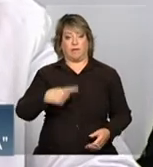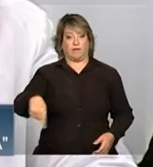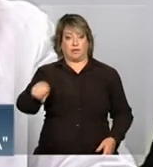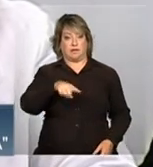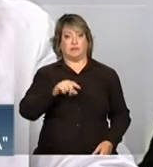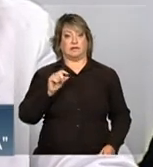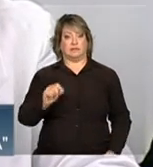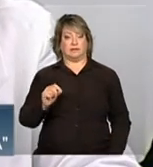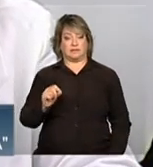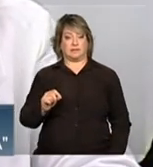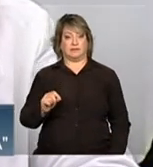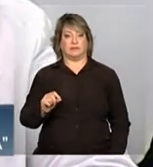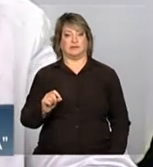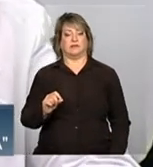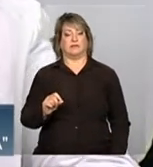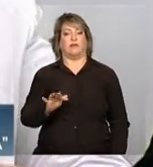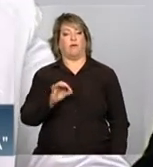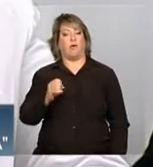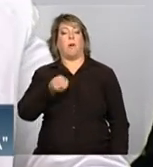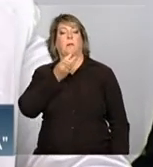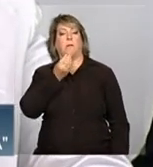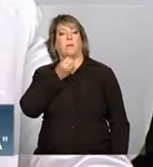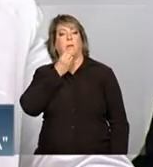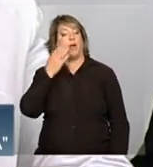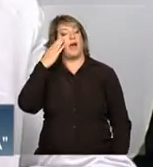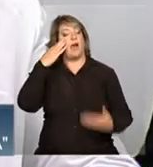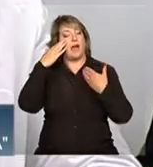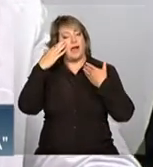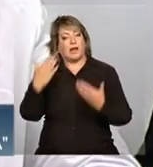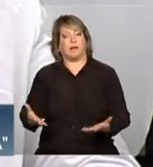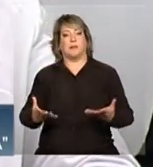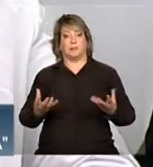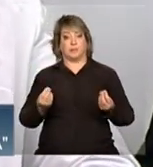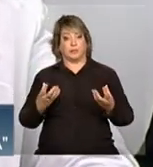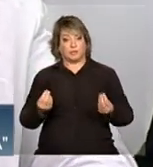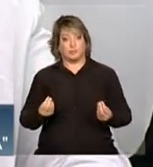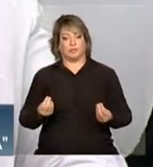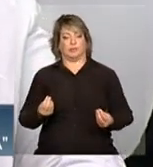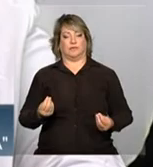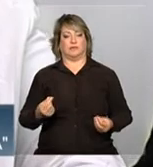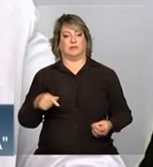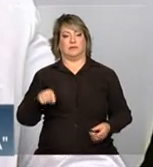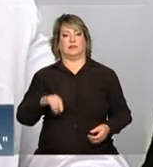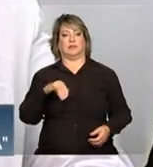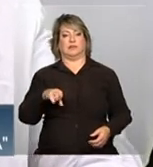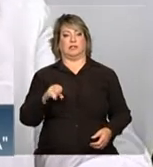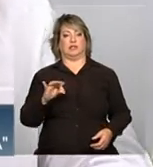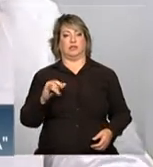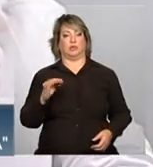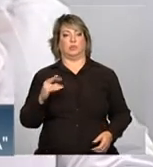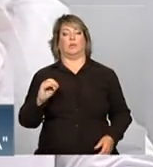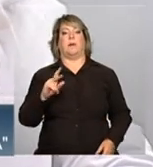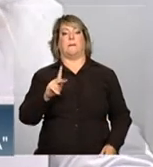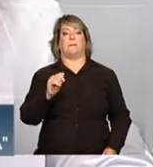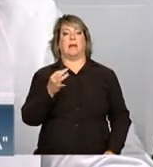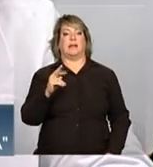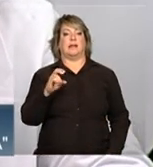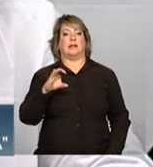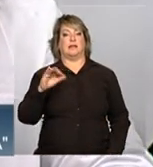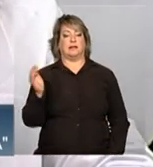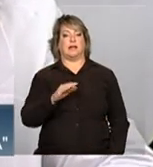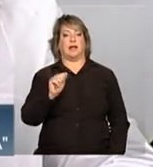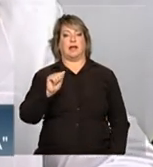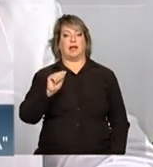vocês que foi agradecer imensamente o Instituto Patrícia Galvão,